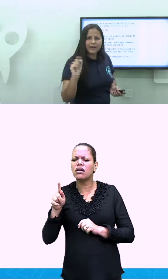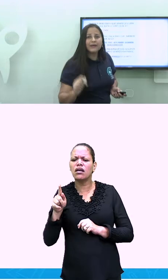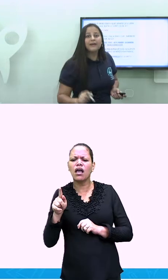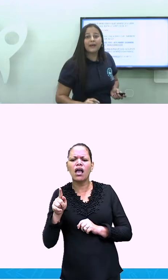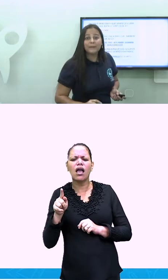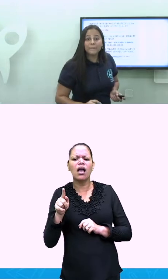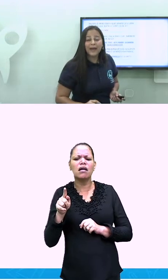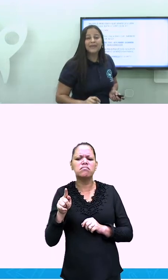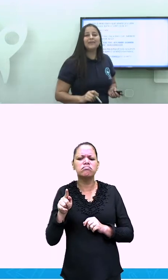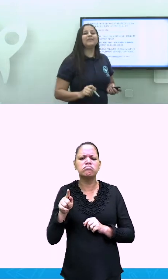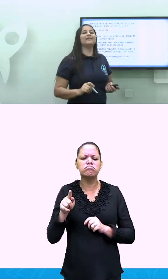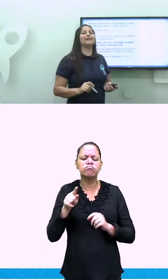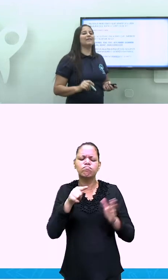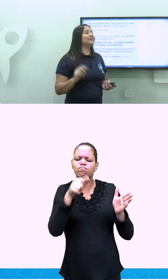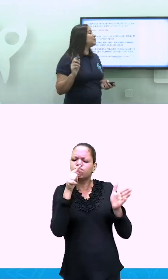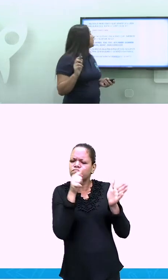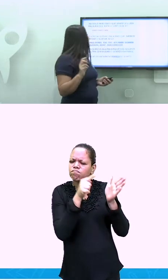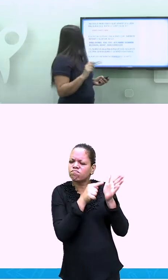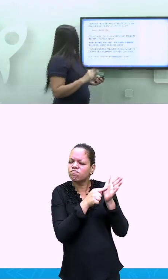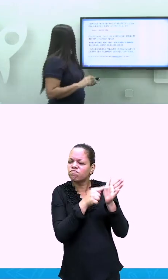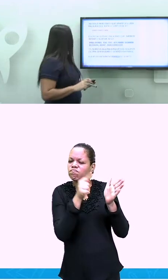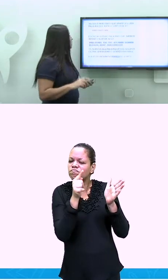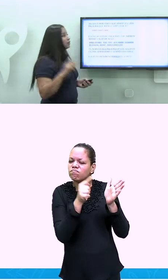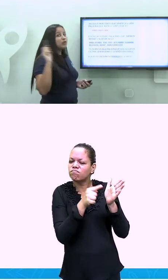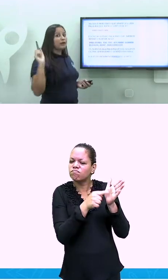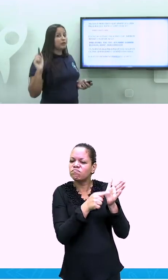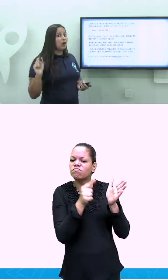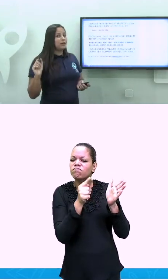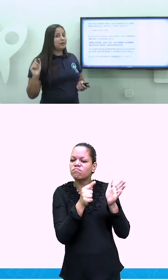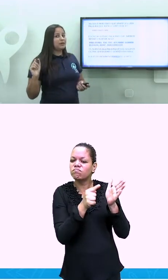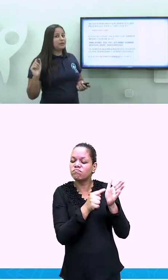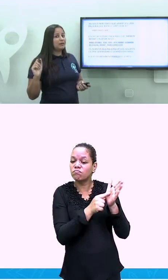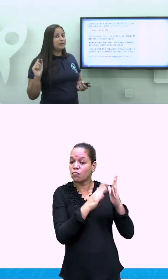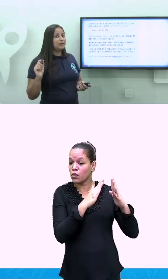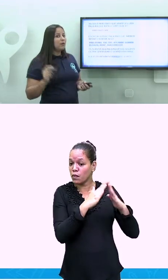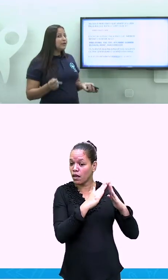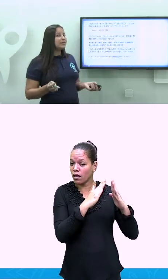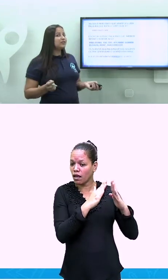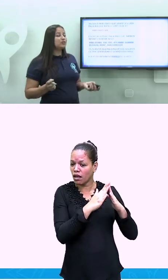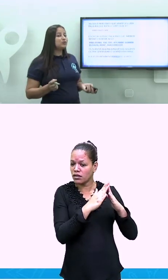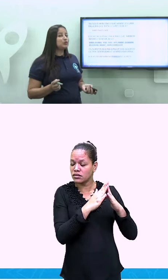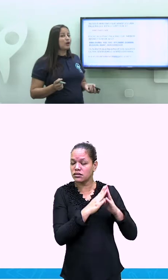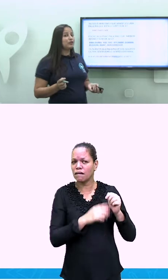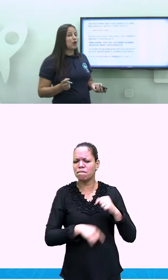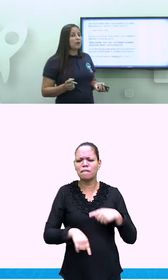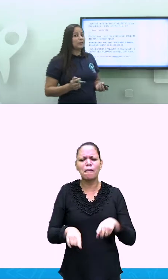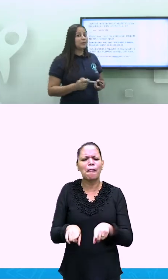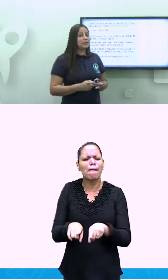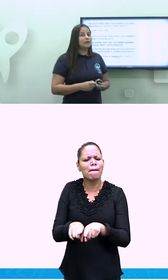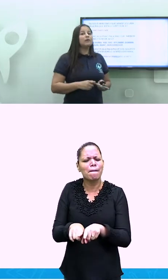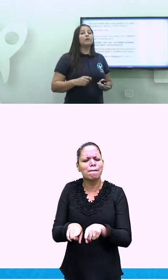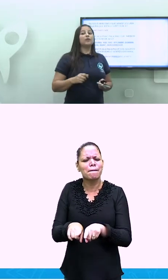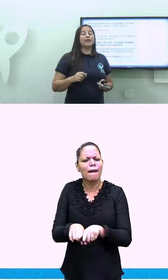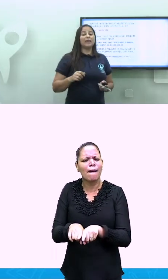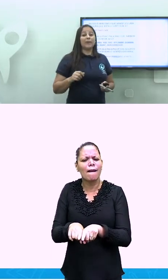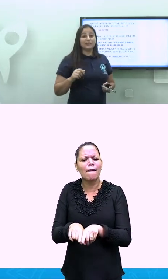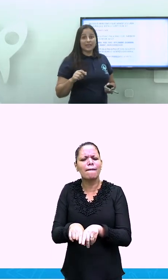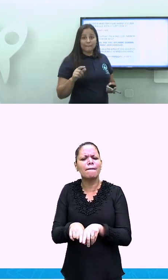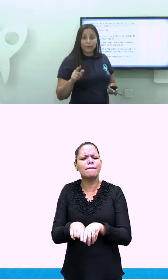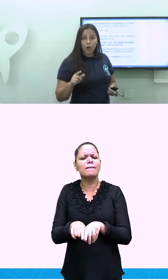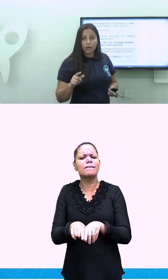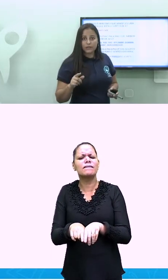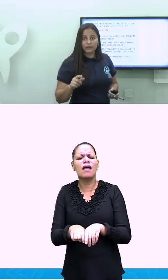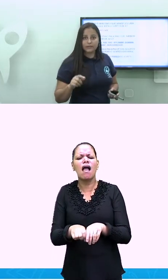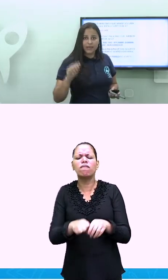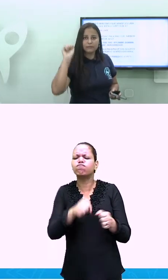uma campainha. Isso mesmo. Toque-toque. Quando que a gente usa o toque-toque? Quando alguém quer bater